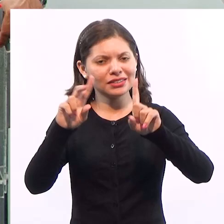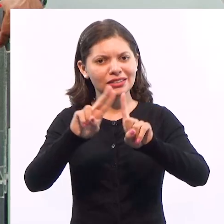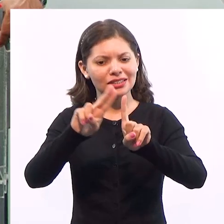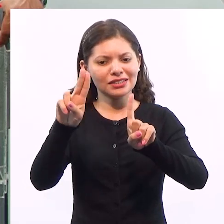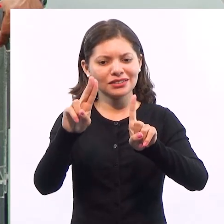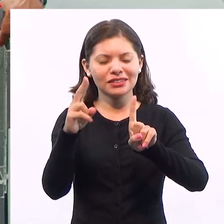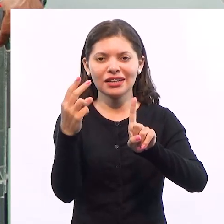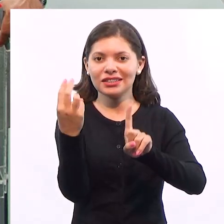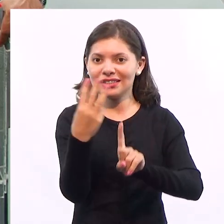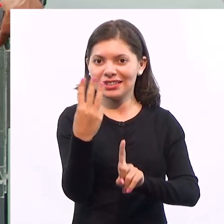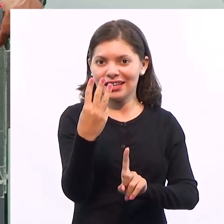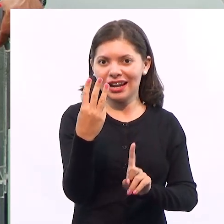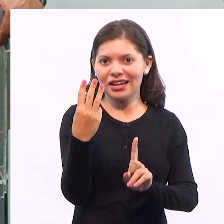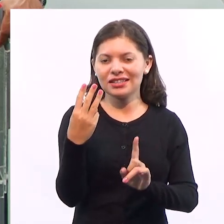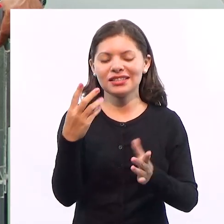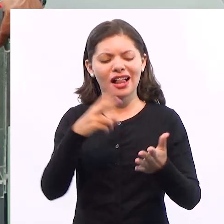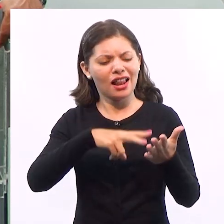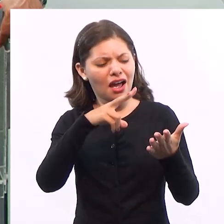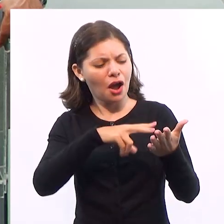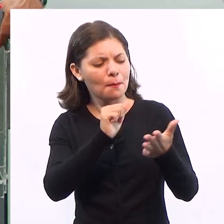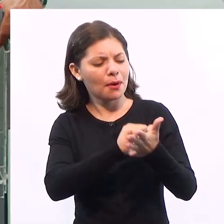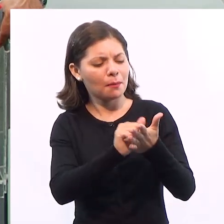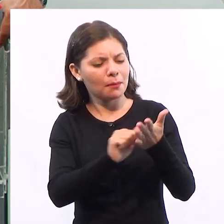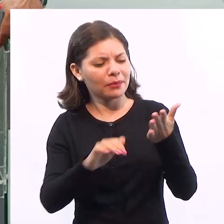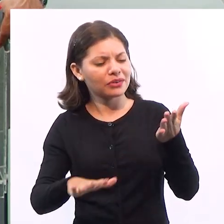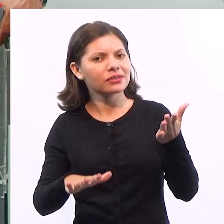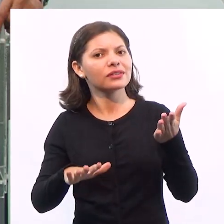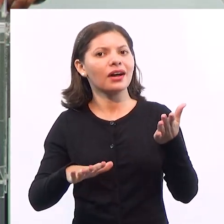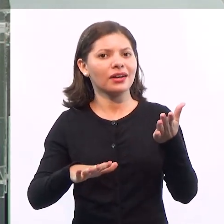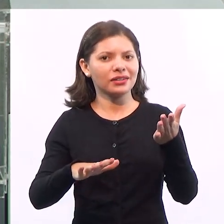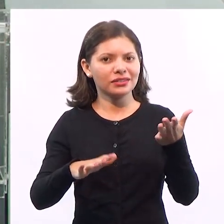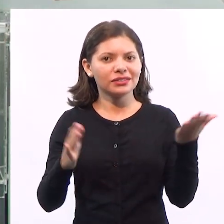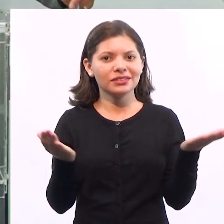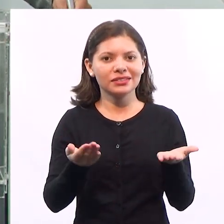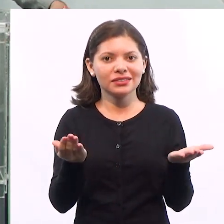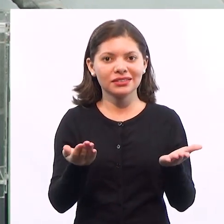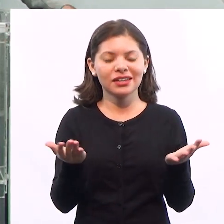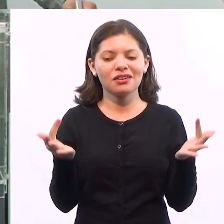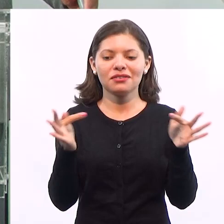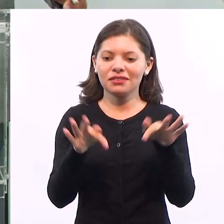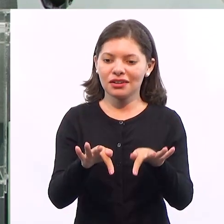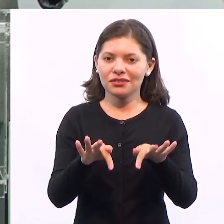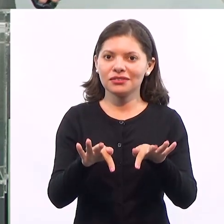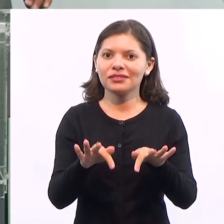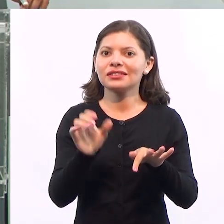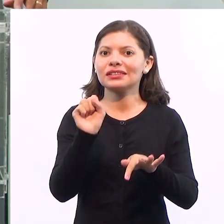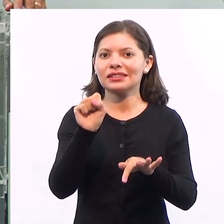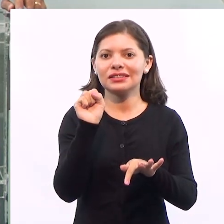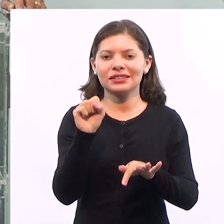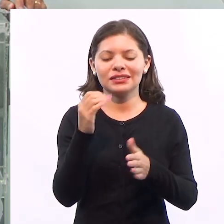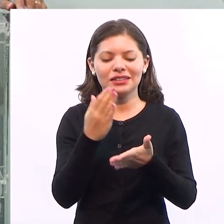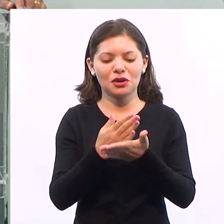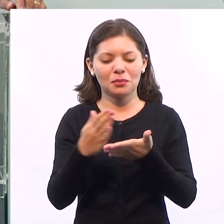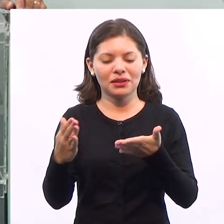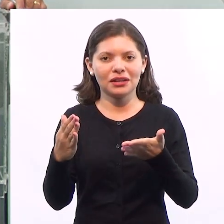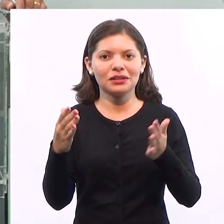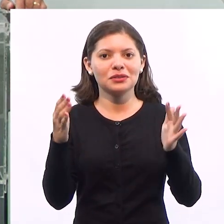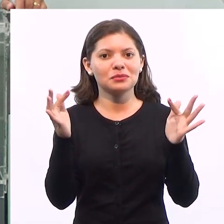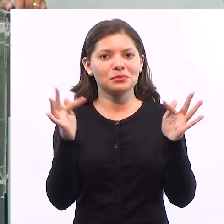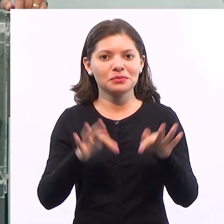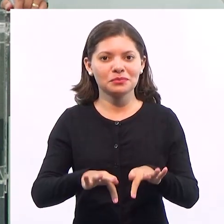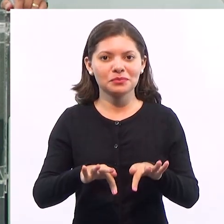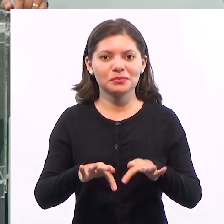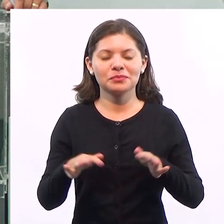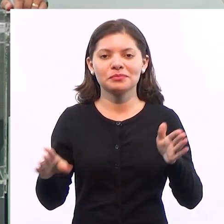3 unidades lá, já li bastante conteúdo, estou fazendo as atividades e já estamos chegando no final, já, da metade para o final, nós já